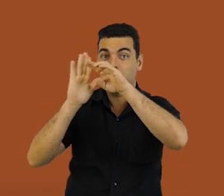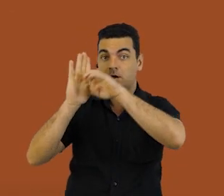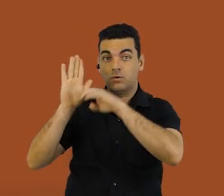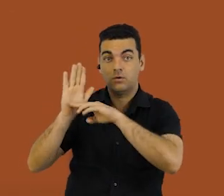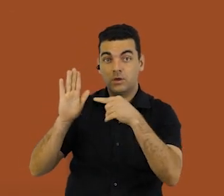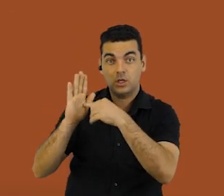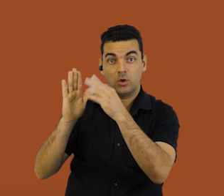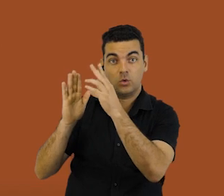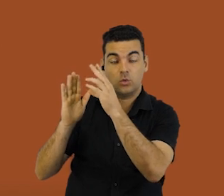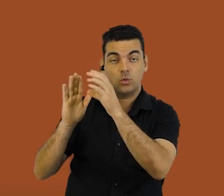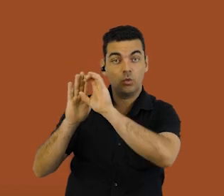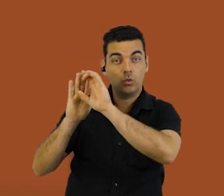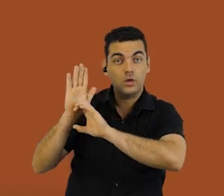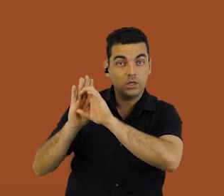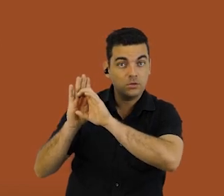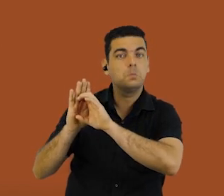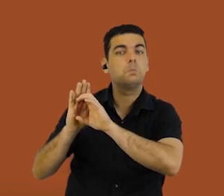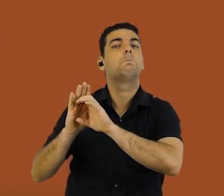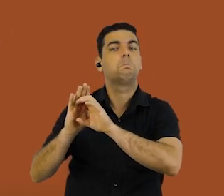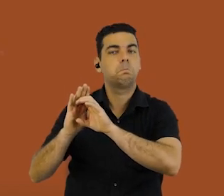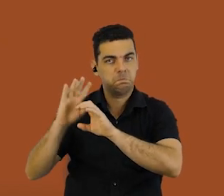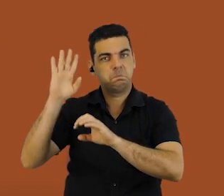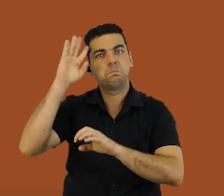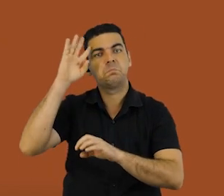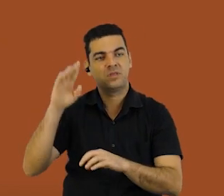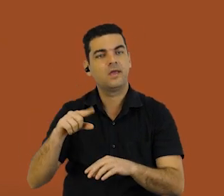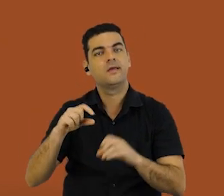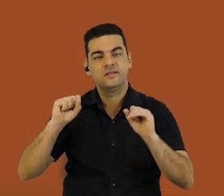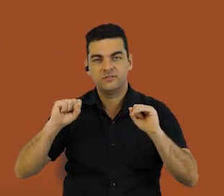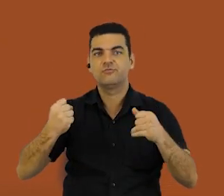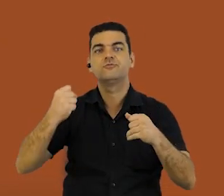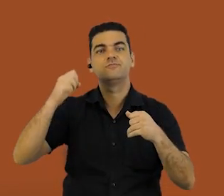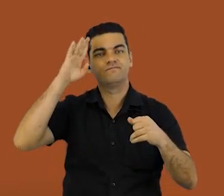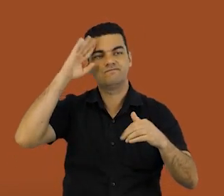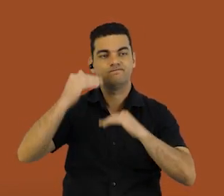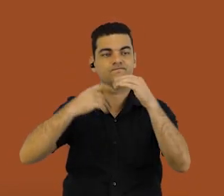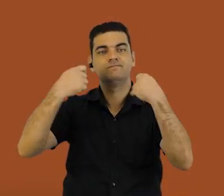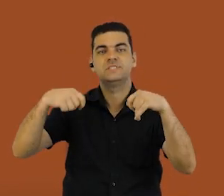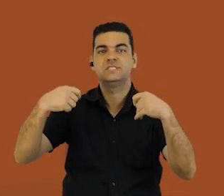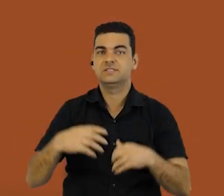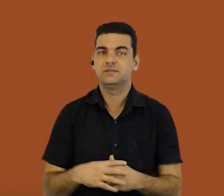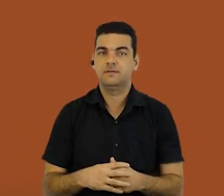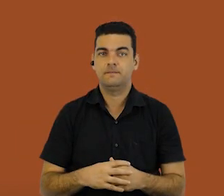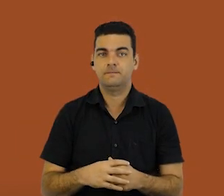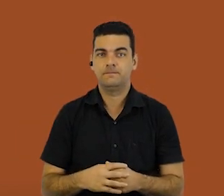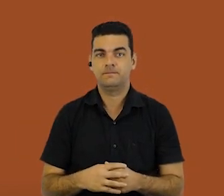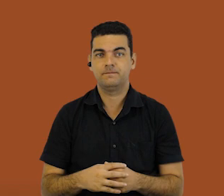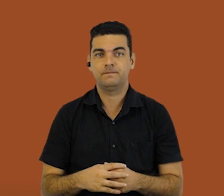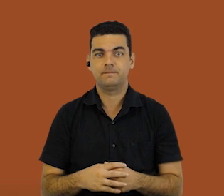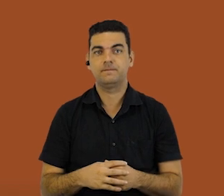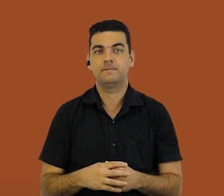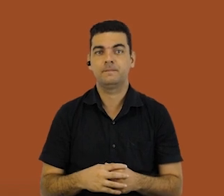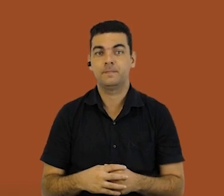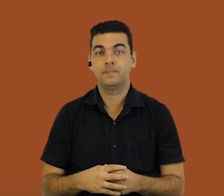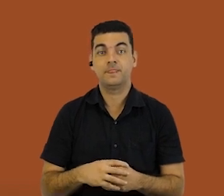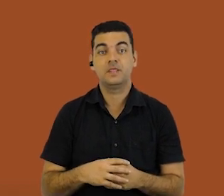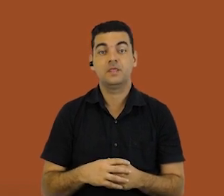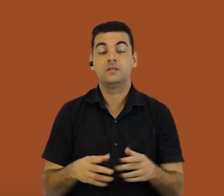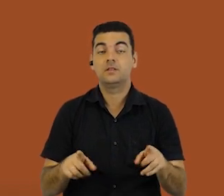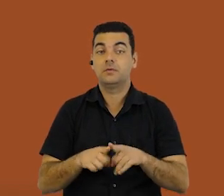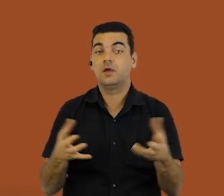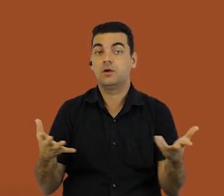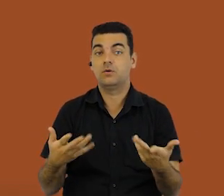contra essa amalgama do currículo é extremamente importante para poder avançar. Feito isso, um conjunto